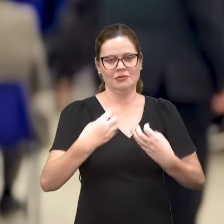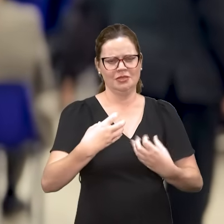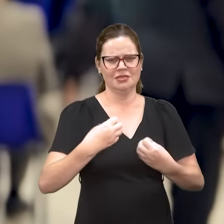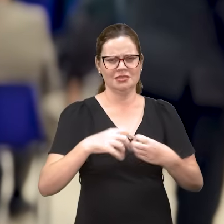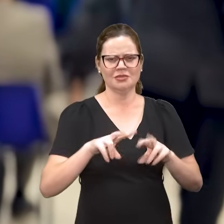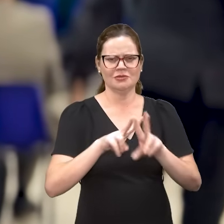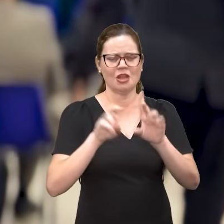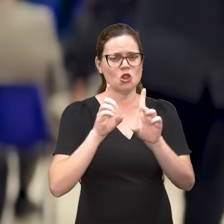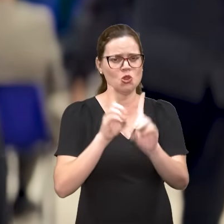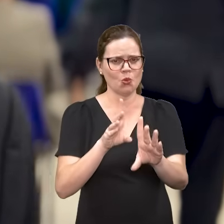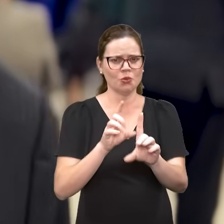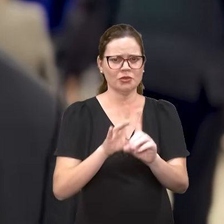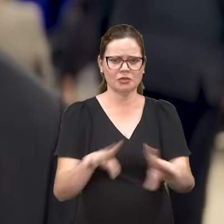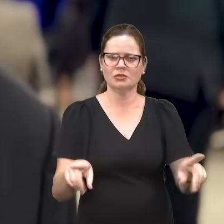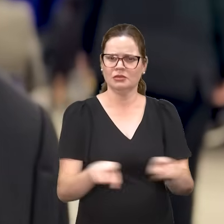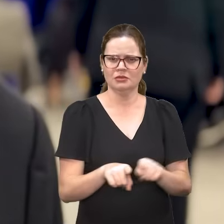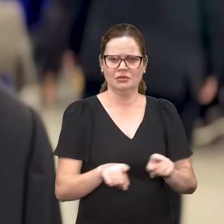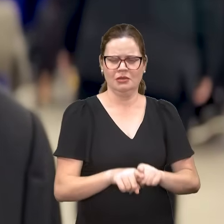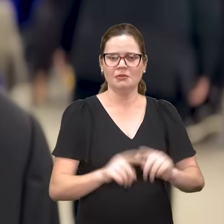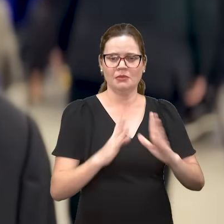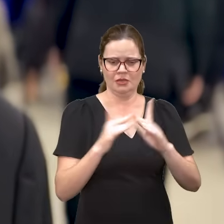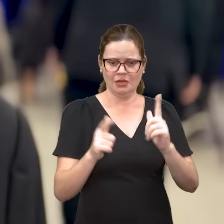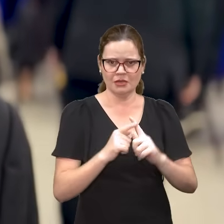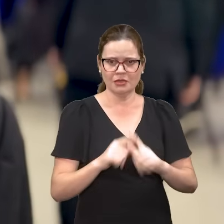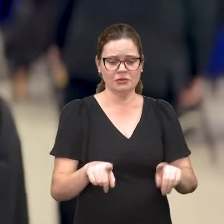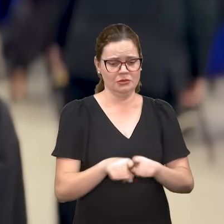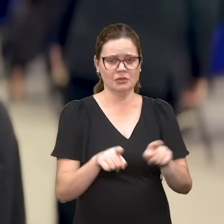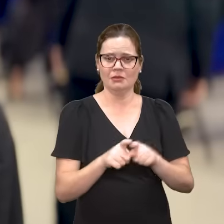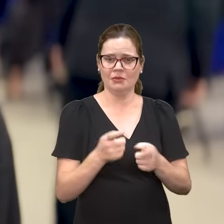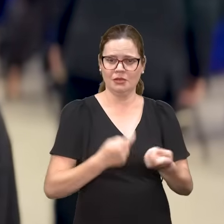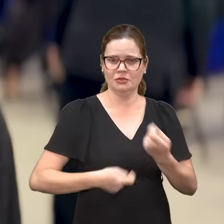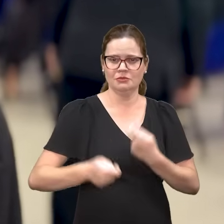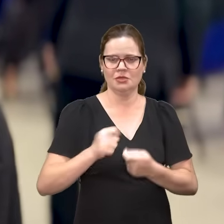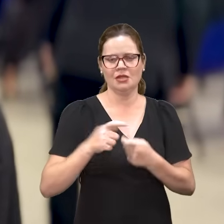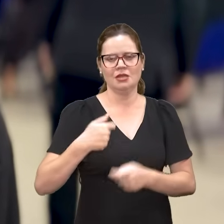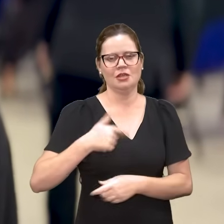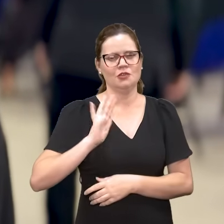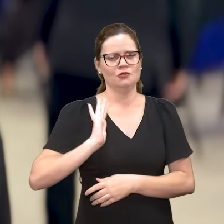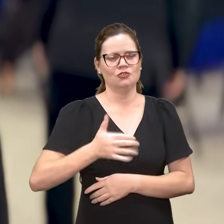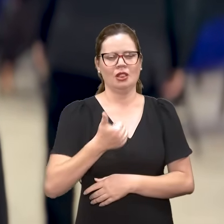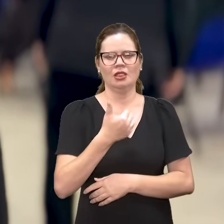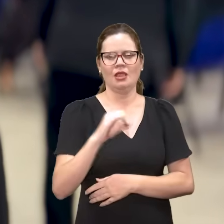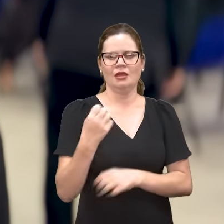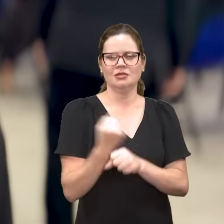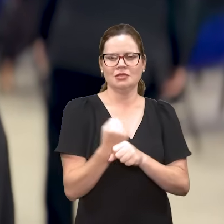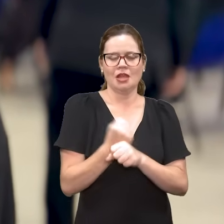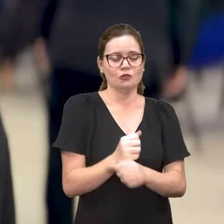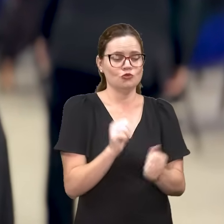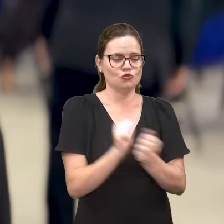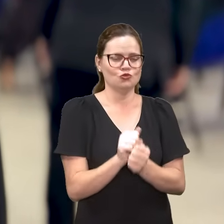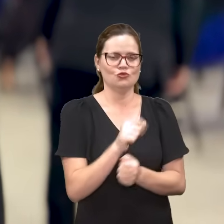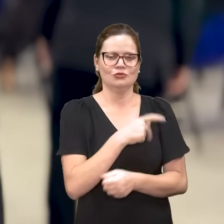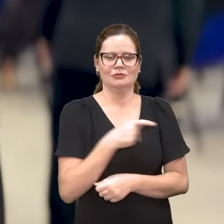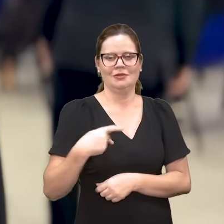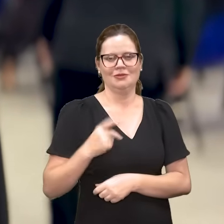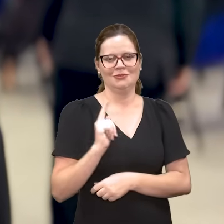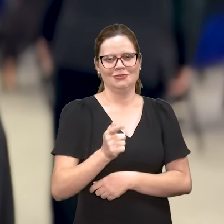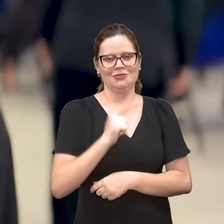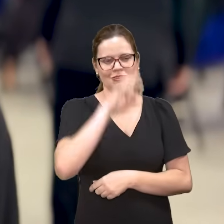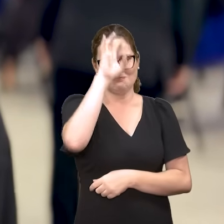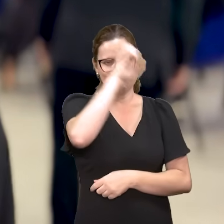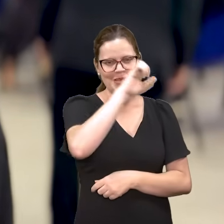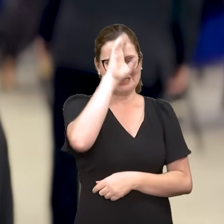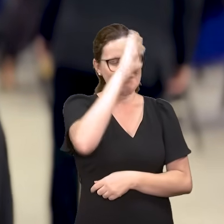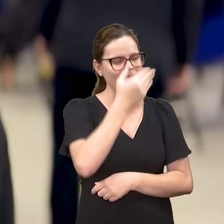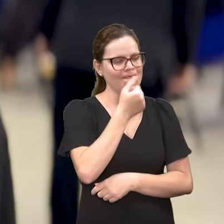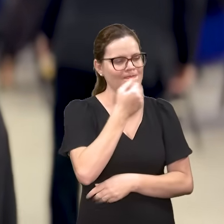eclesiástico e doutrinário, né? Eclesiástico, doutrinário e administrativo. Eu estou ali há 10 anos com ele ali, aprendendo como administrar, como